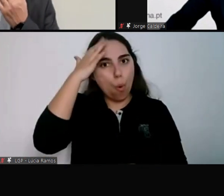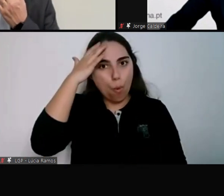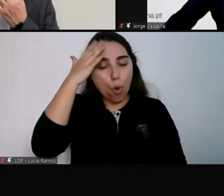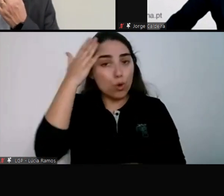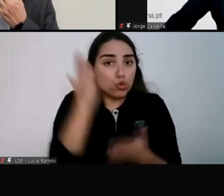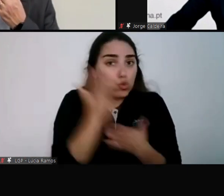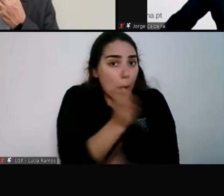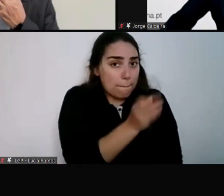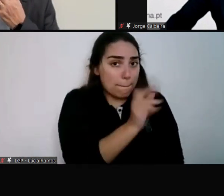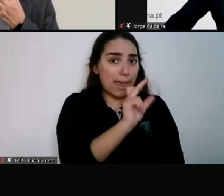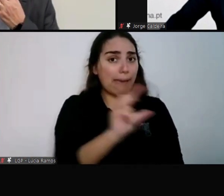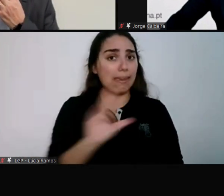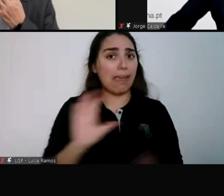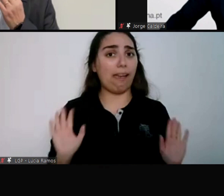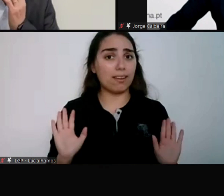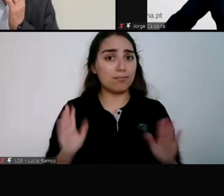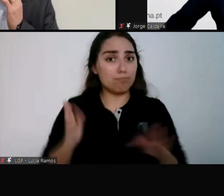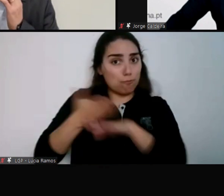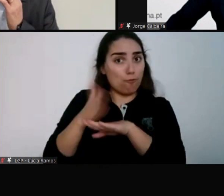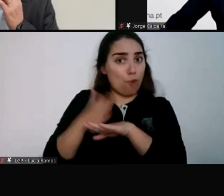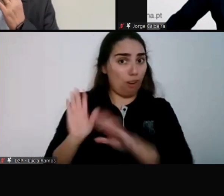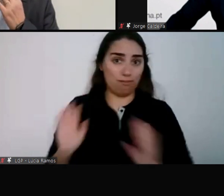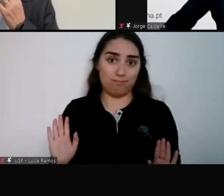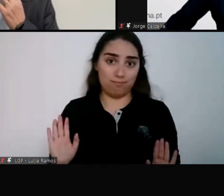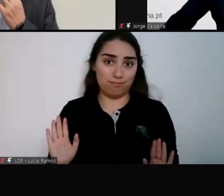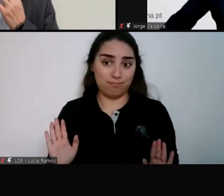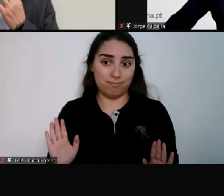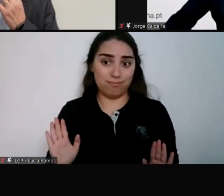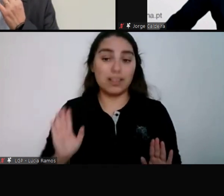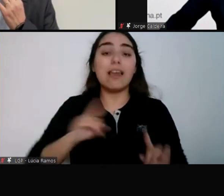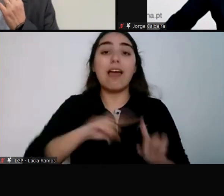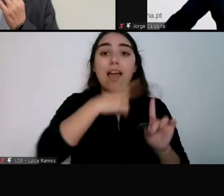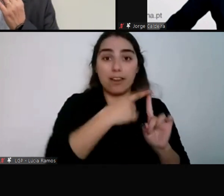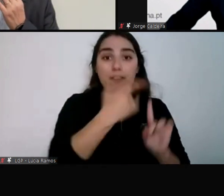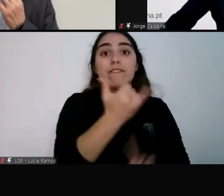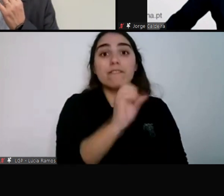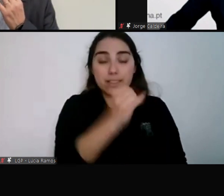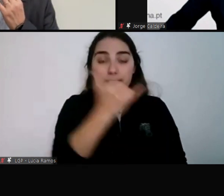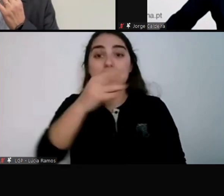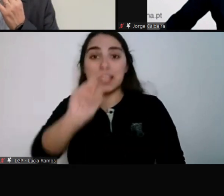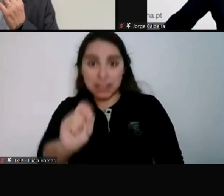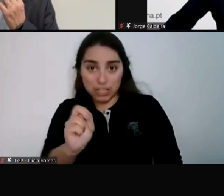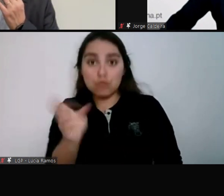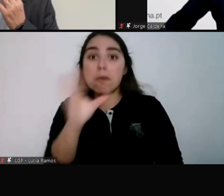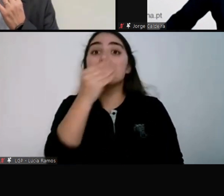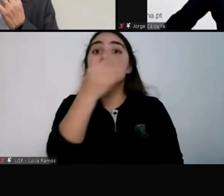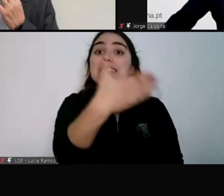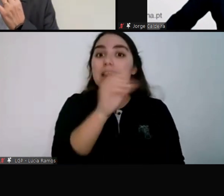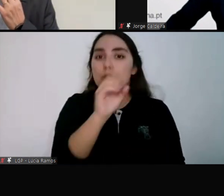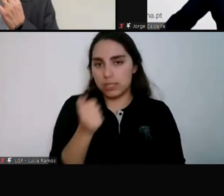tudo o resto, e que no plano de ação de 2023 já tem previstas mais de 150 ações.